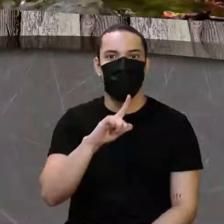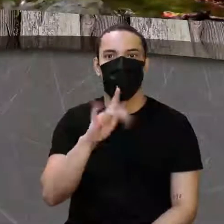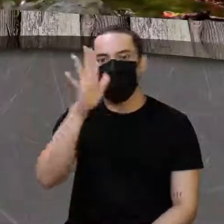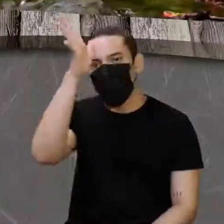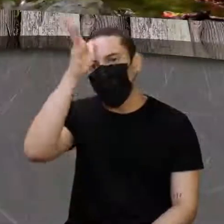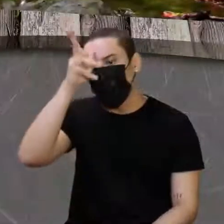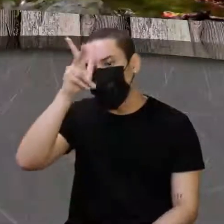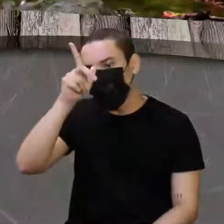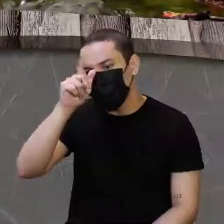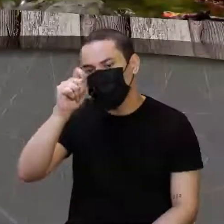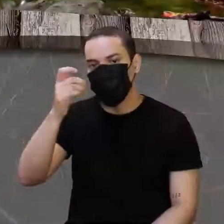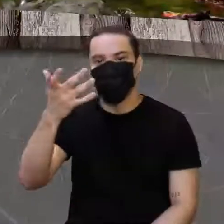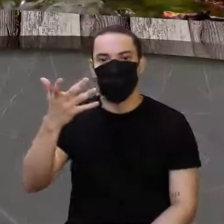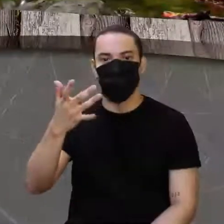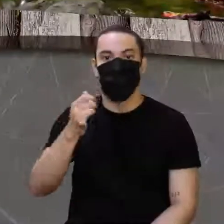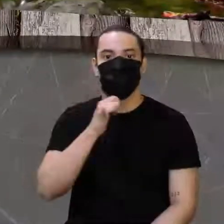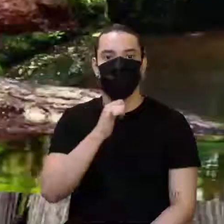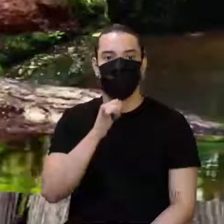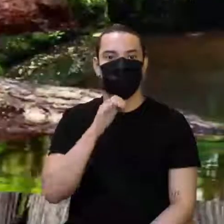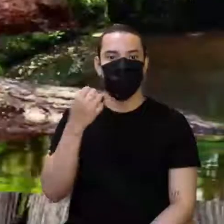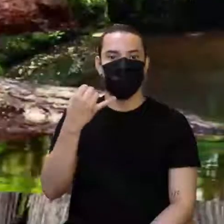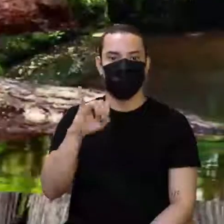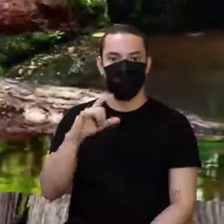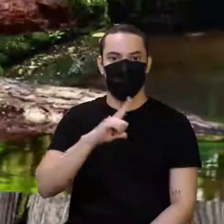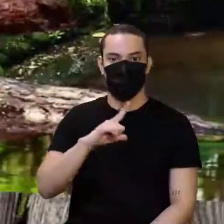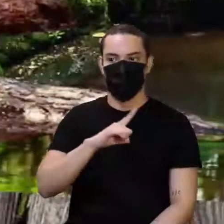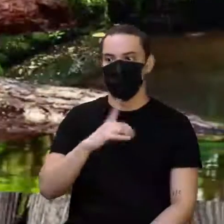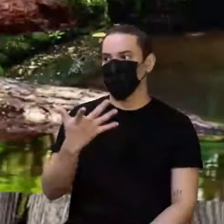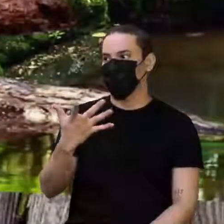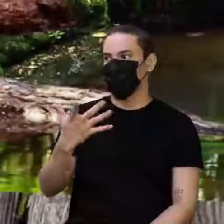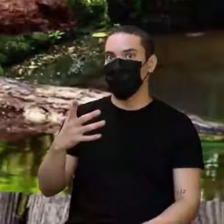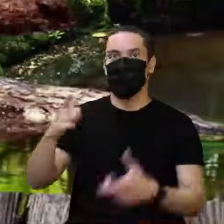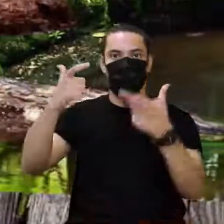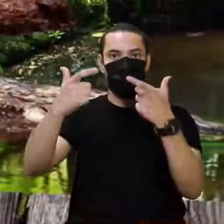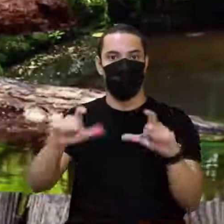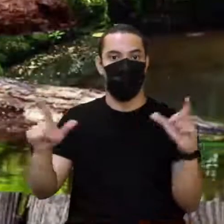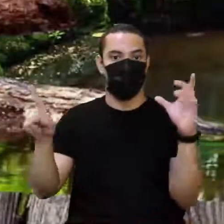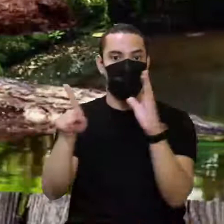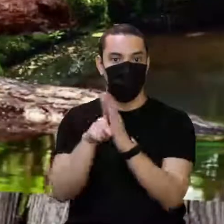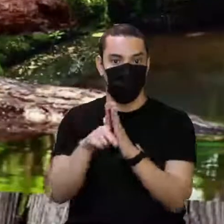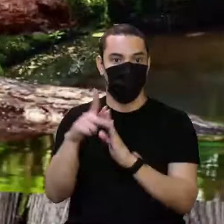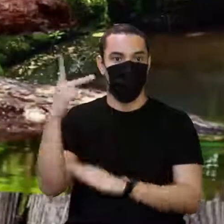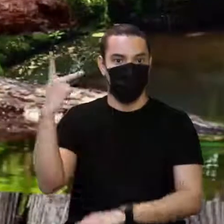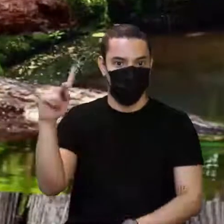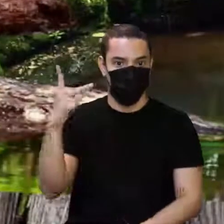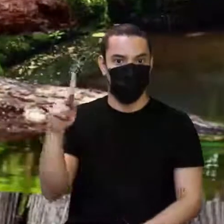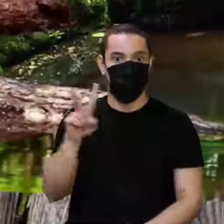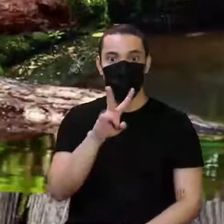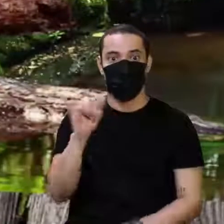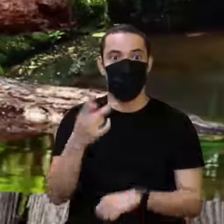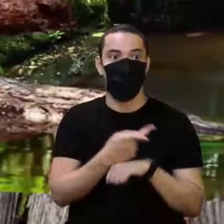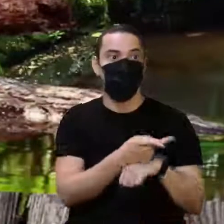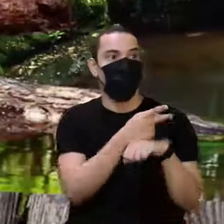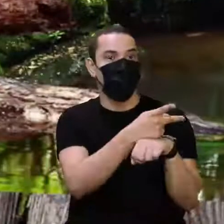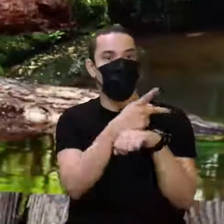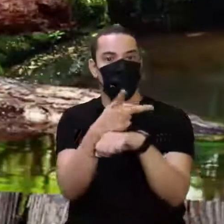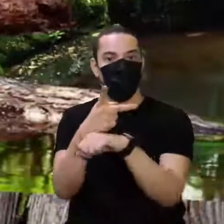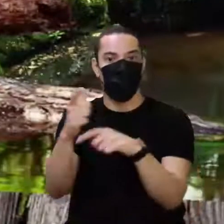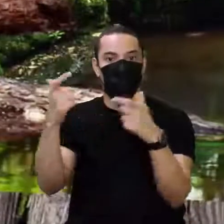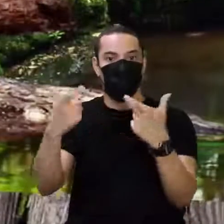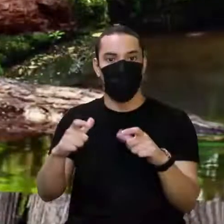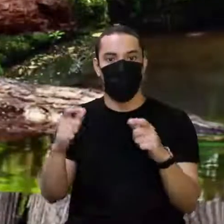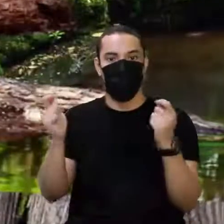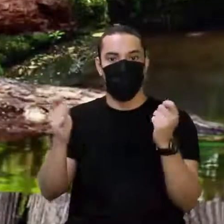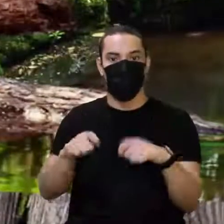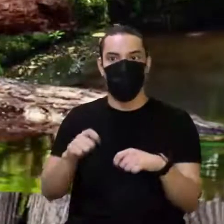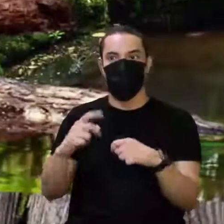né, os animais. Elas, se você não tiver um galinheiro, um local específico para elas, elas vão procurar um lugar onde elas